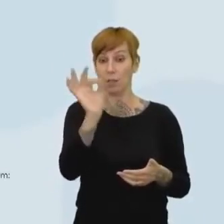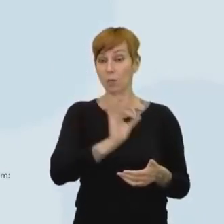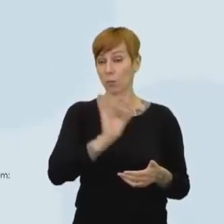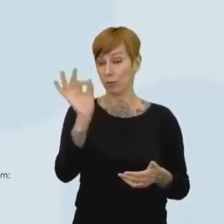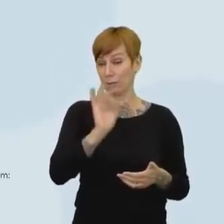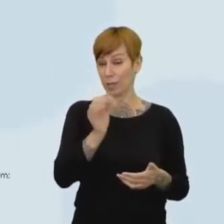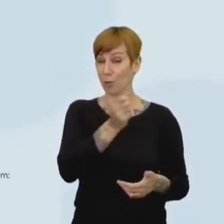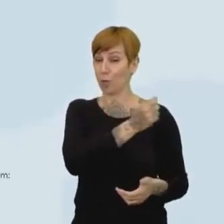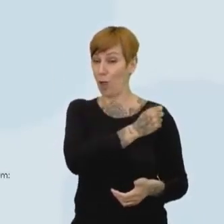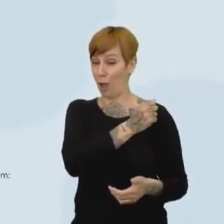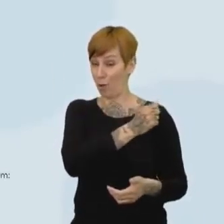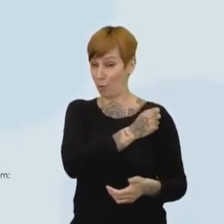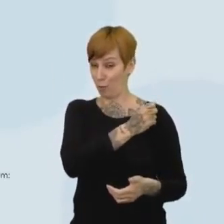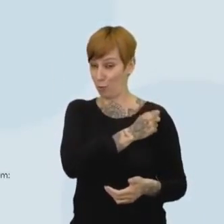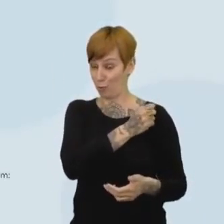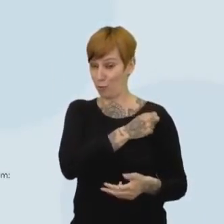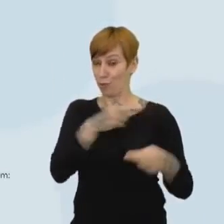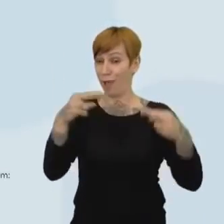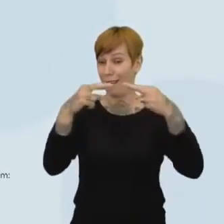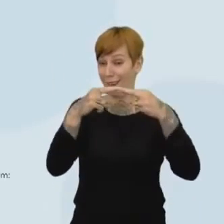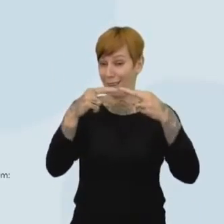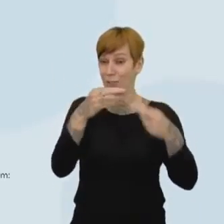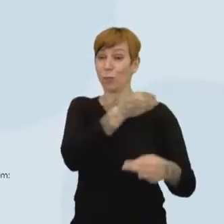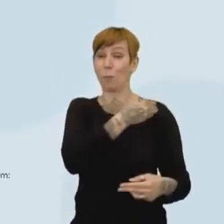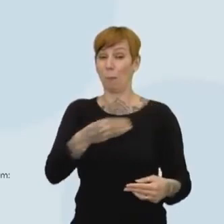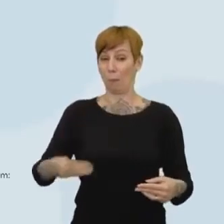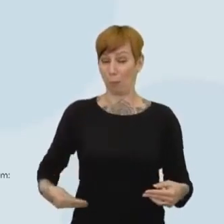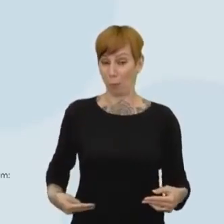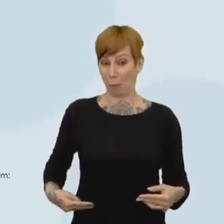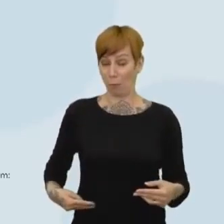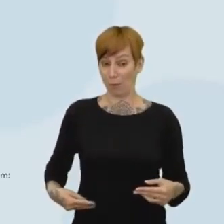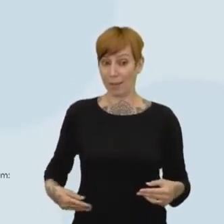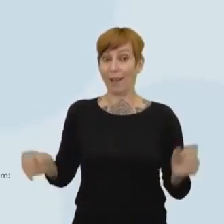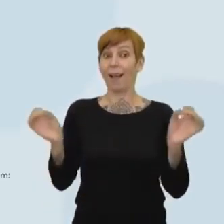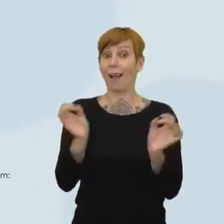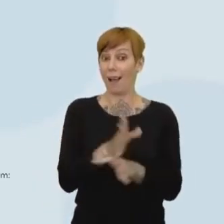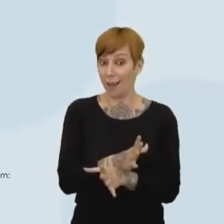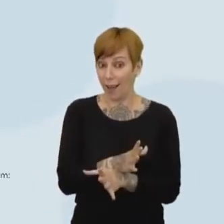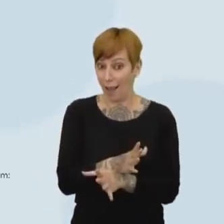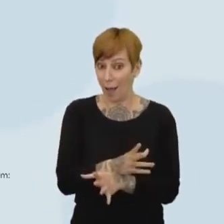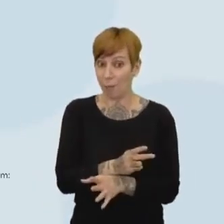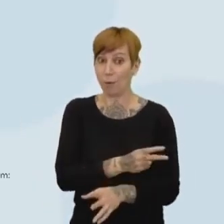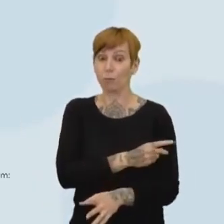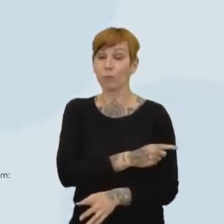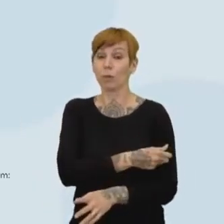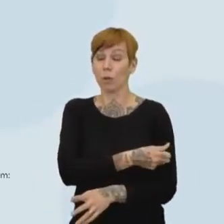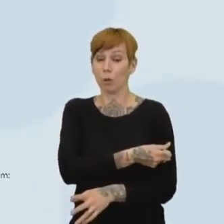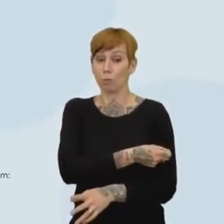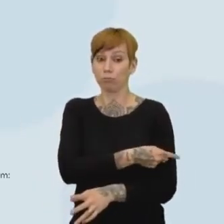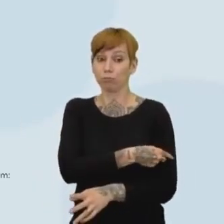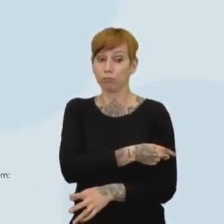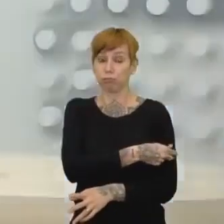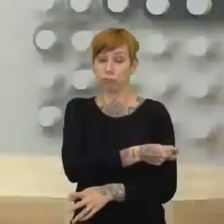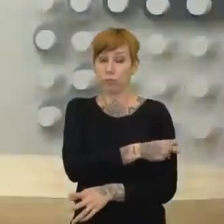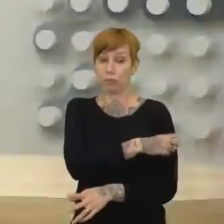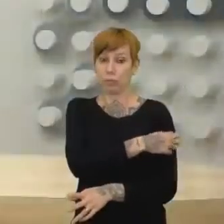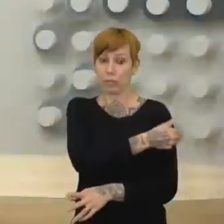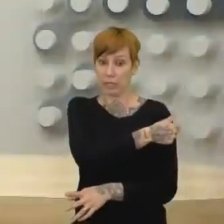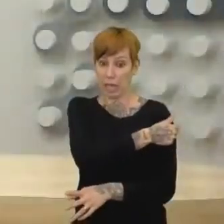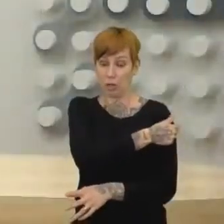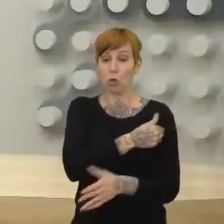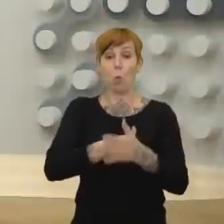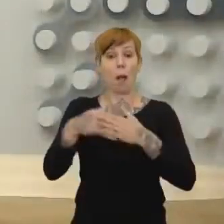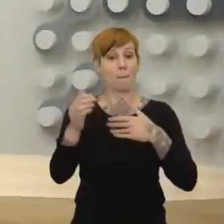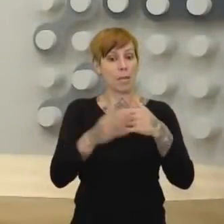pública conclui o ensino fundamental aí, né, com habilidades avançadas de leitura, volta para mim. Então,